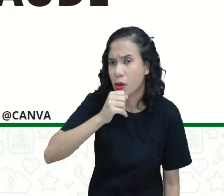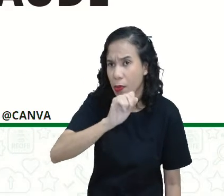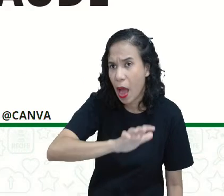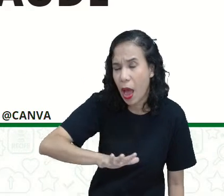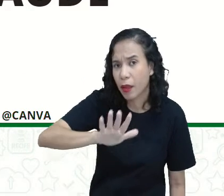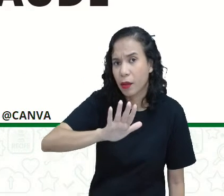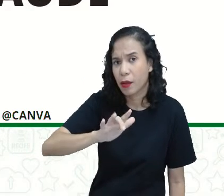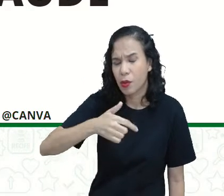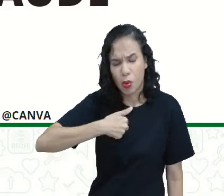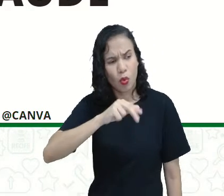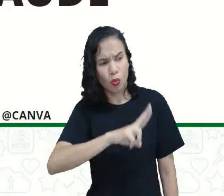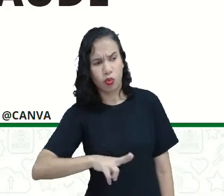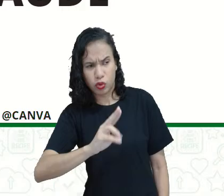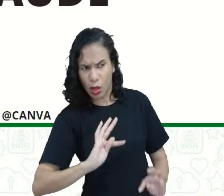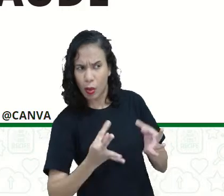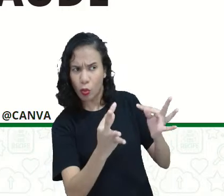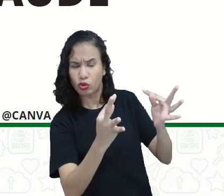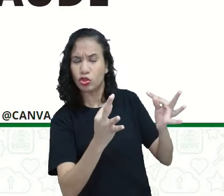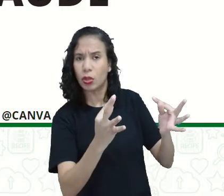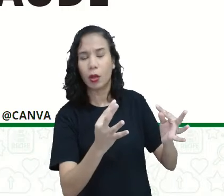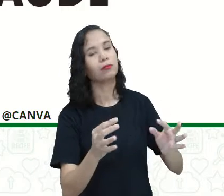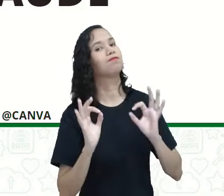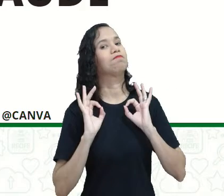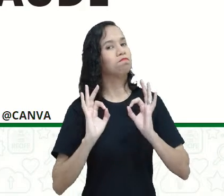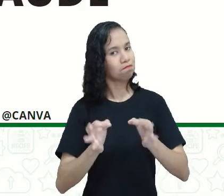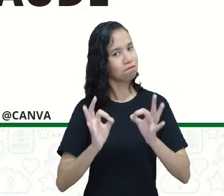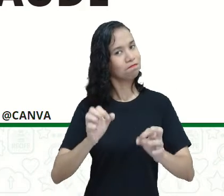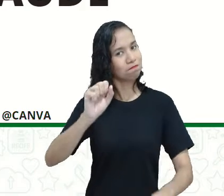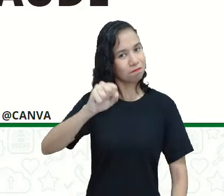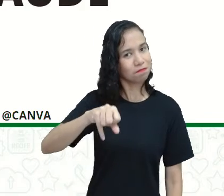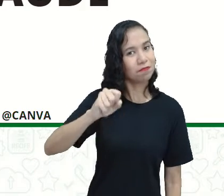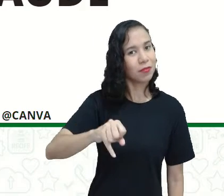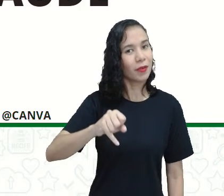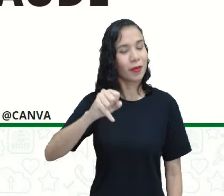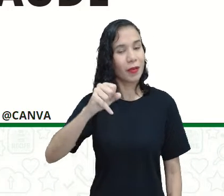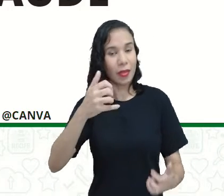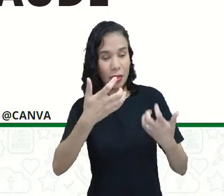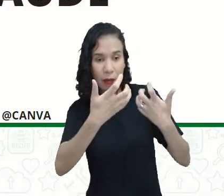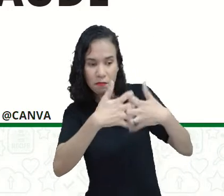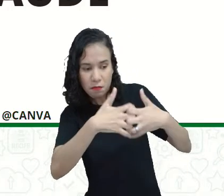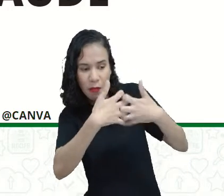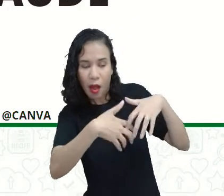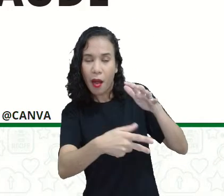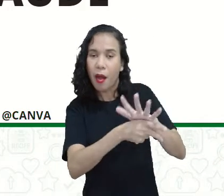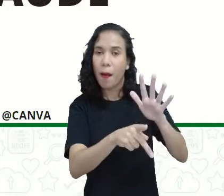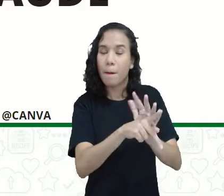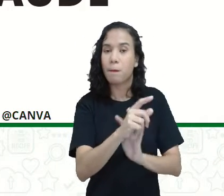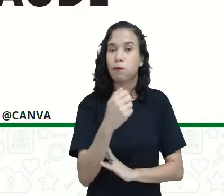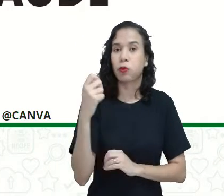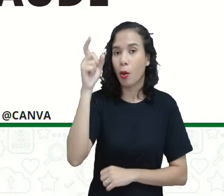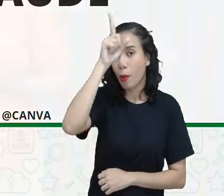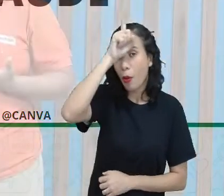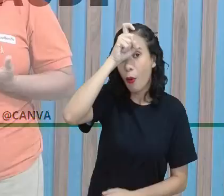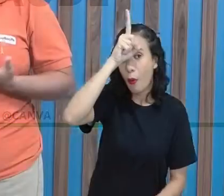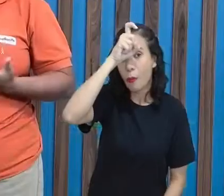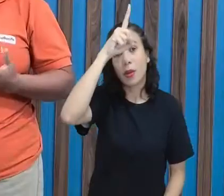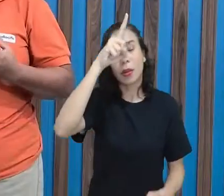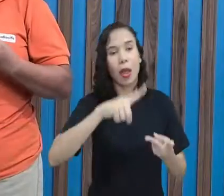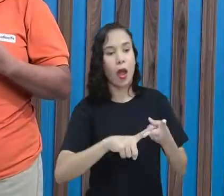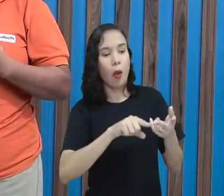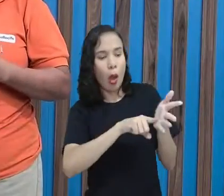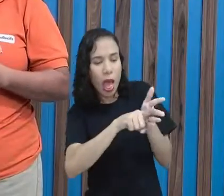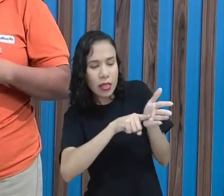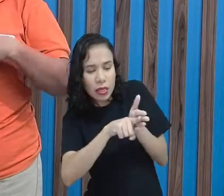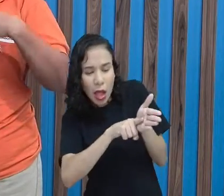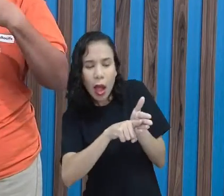utilizo recursos tecnológicos? Com certeza. Nos aparelhos hospitalares, nos exames, né? A